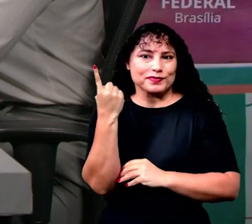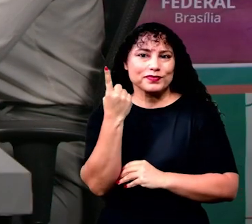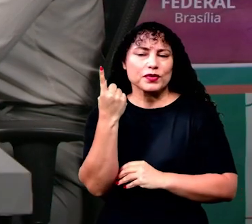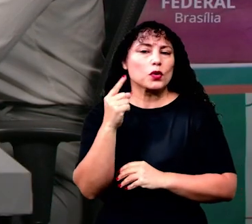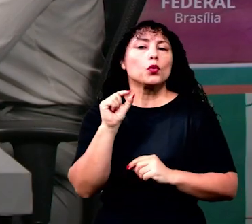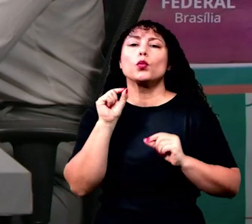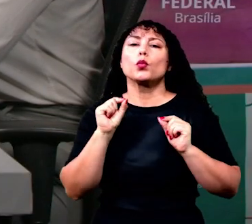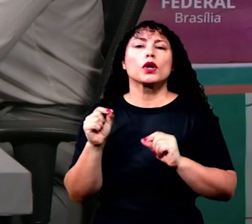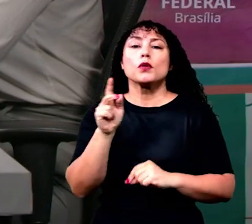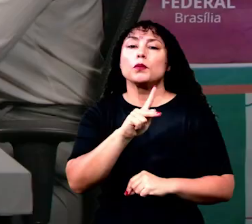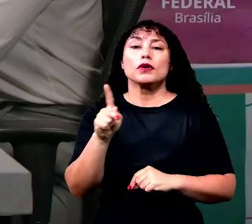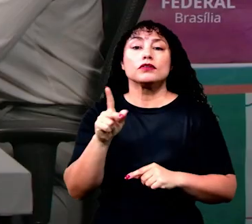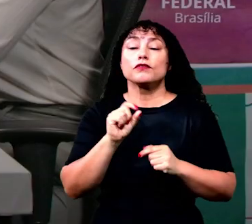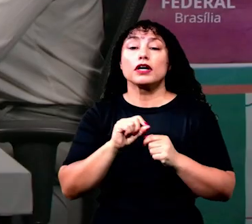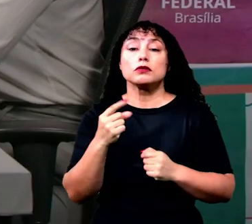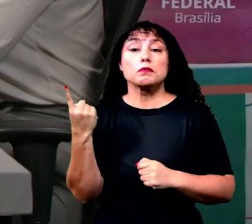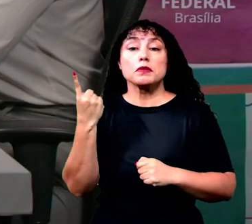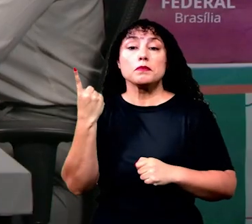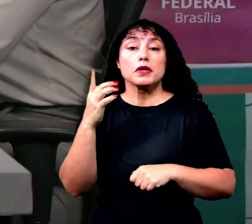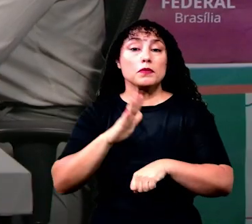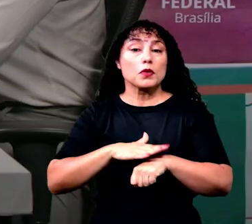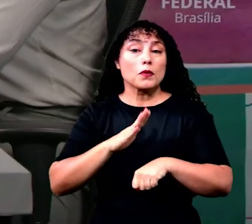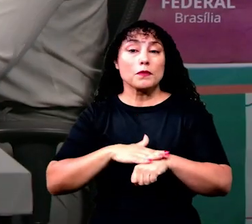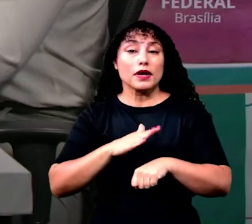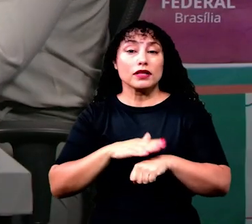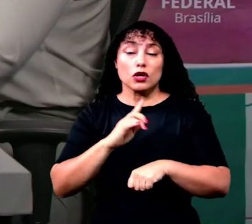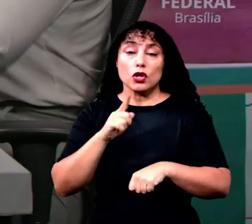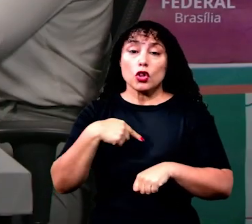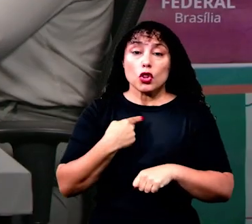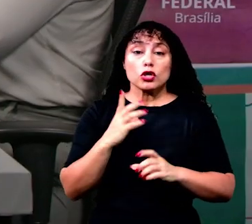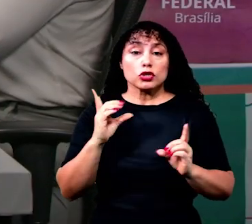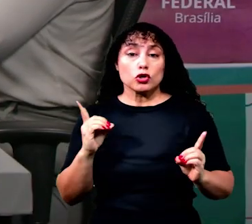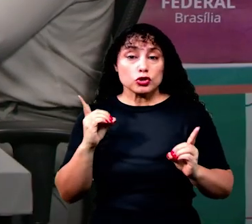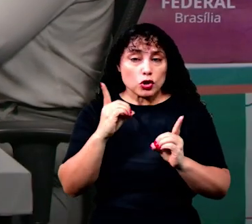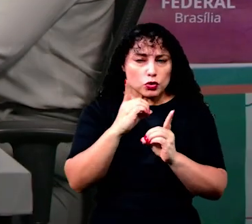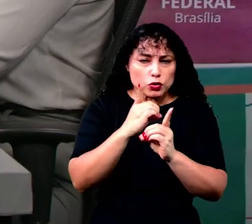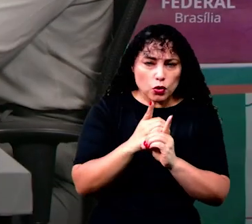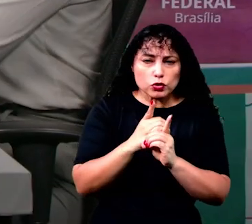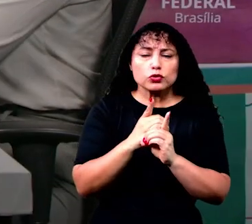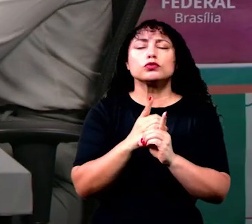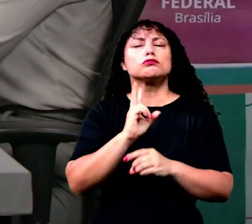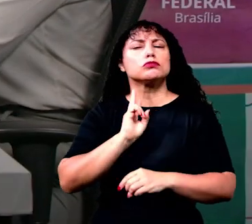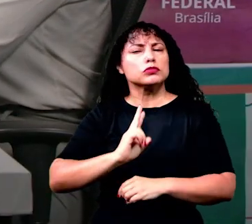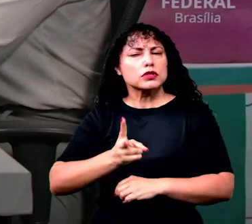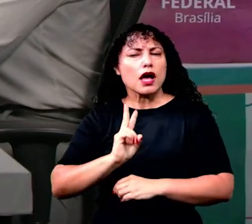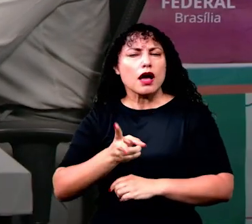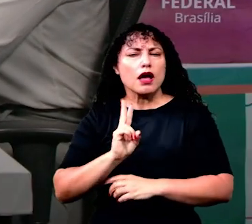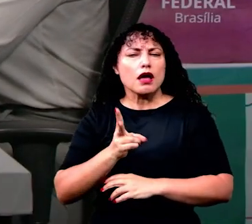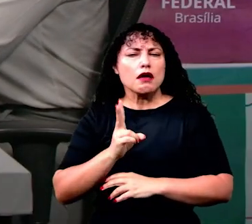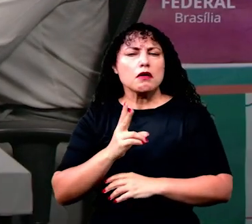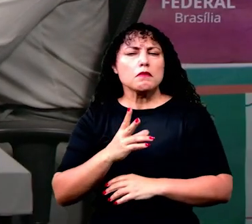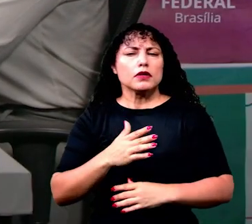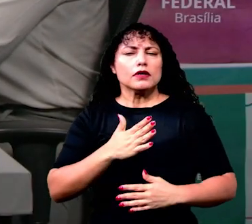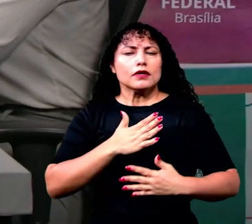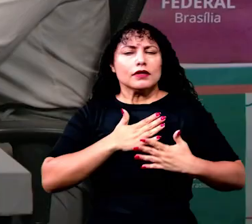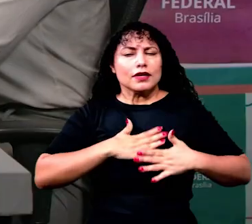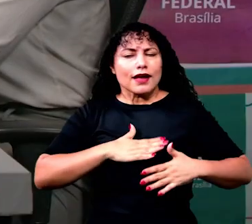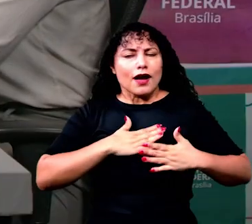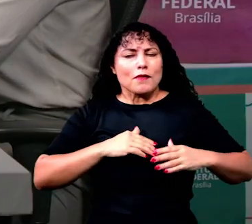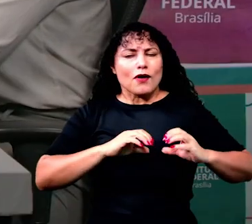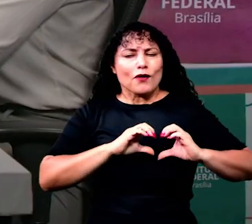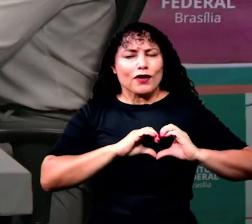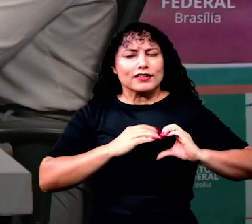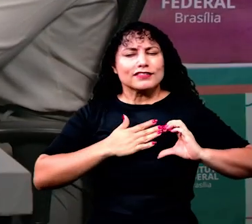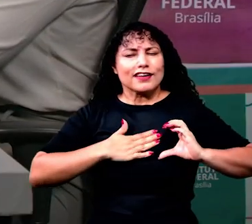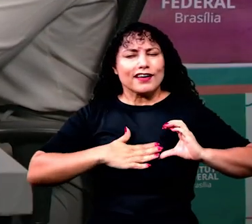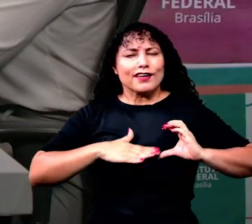que o professor faz no primeiro momento? No primeiro momento a gente faz um diagnóstico. Então é sempre para o seu coração se acalmar,